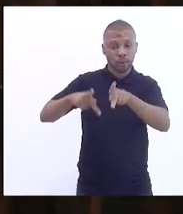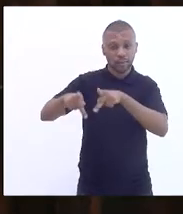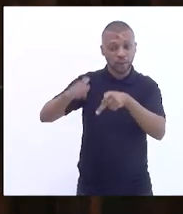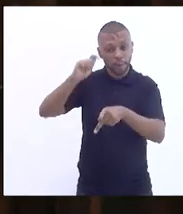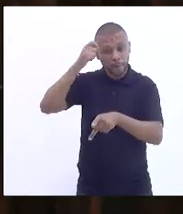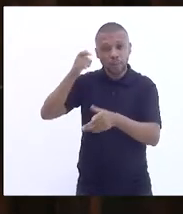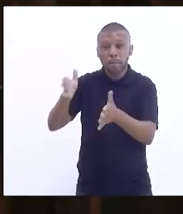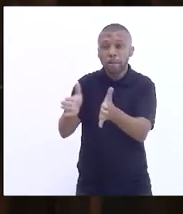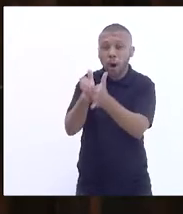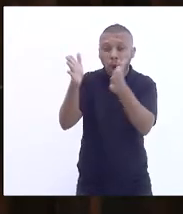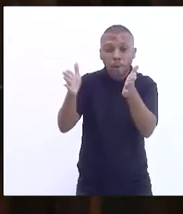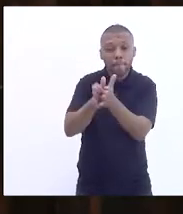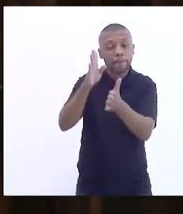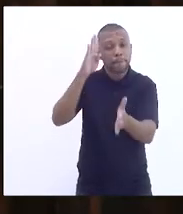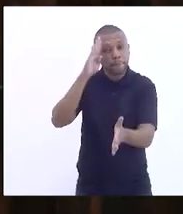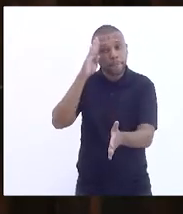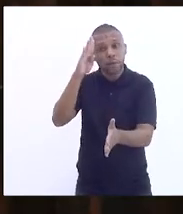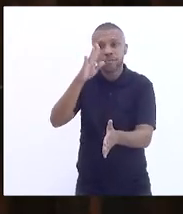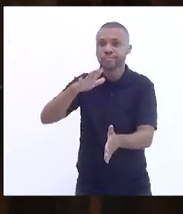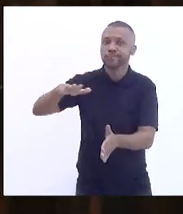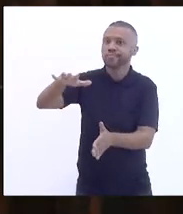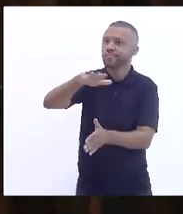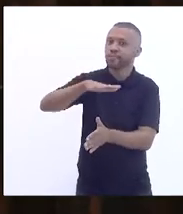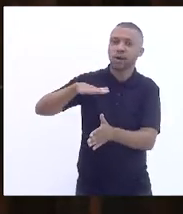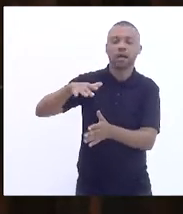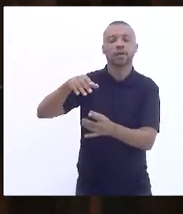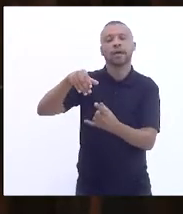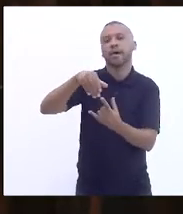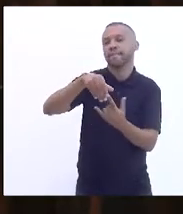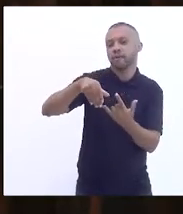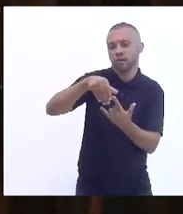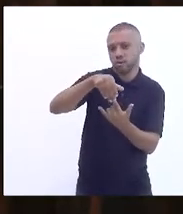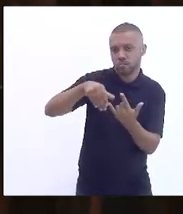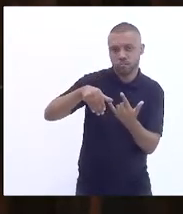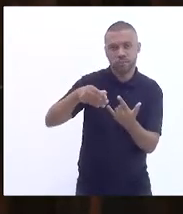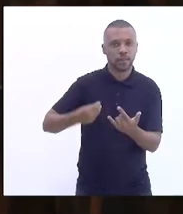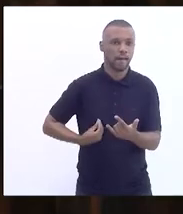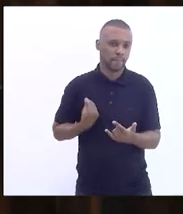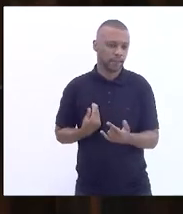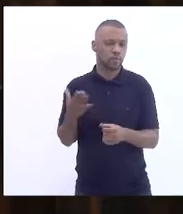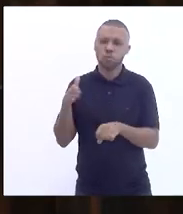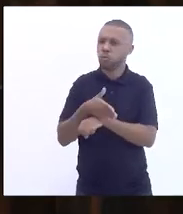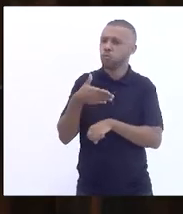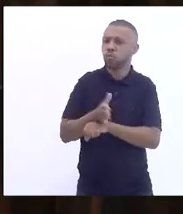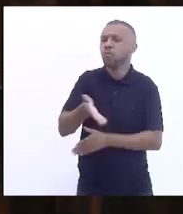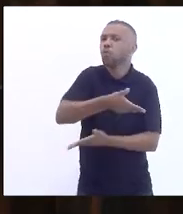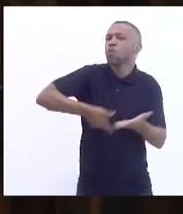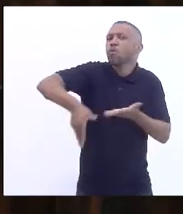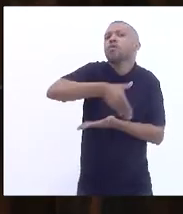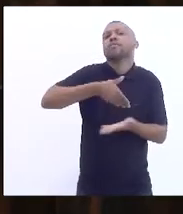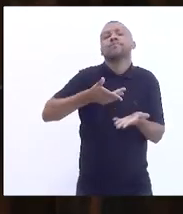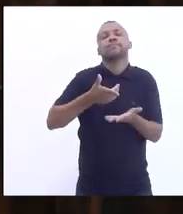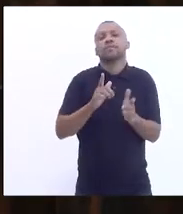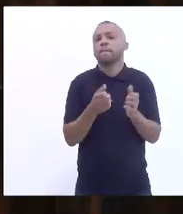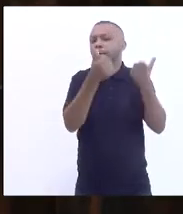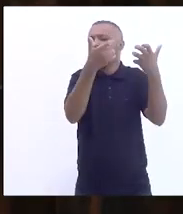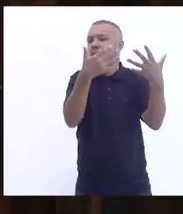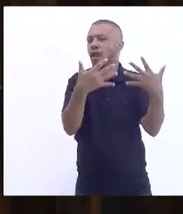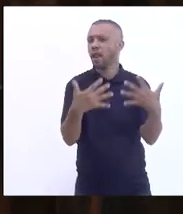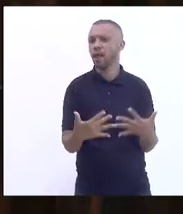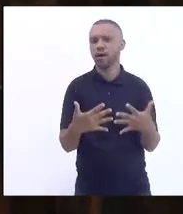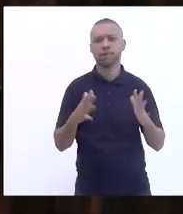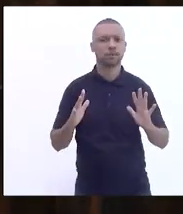e Pobre principalmente no entorno com que a Fiocruz está ali presente em Manguinhos e que atinge isso